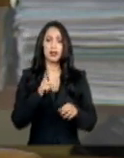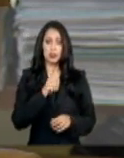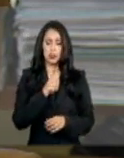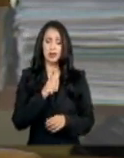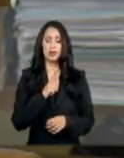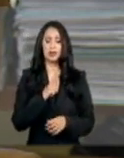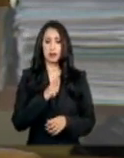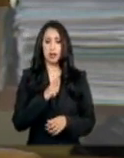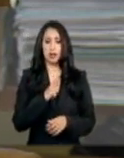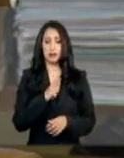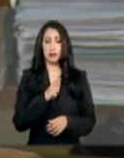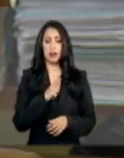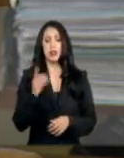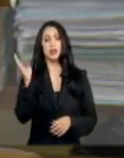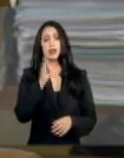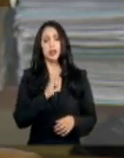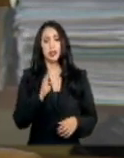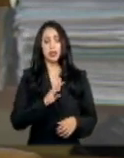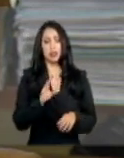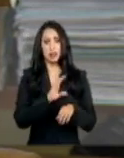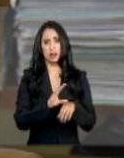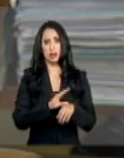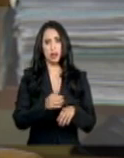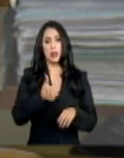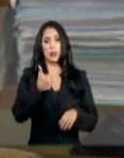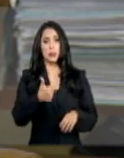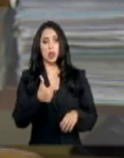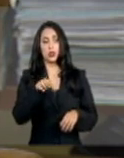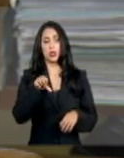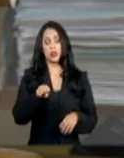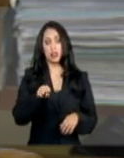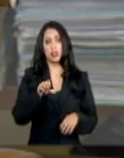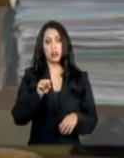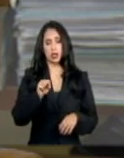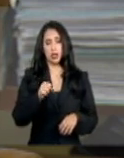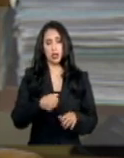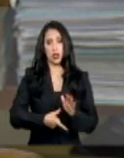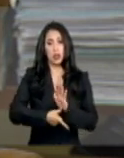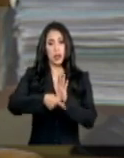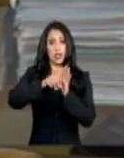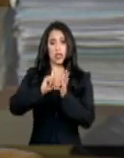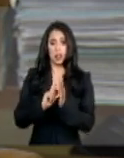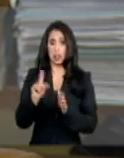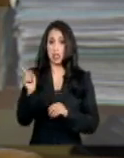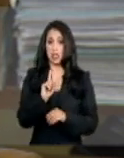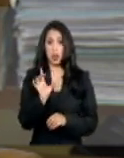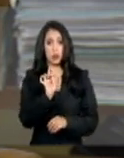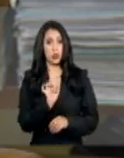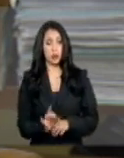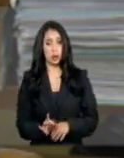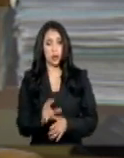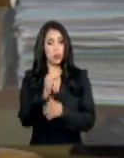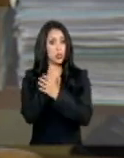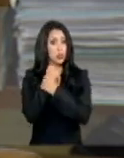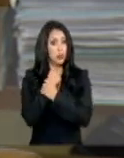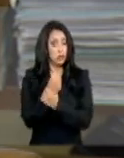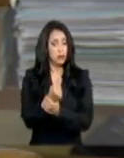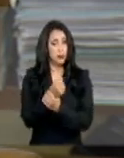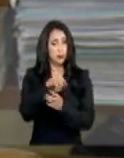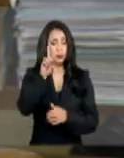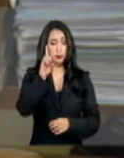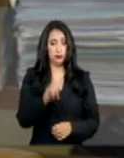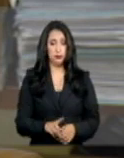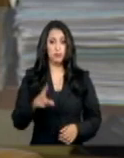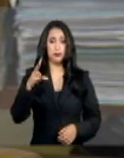condições brasileiras anteriores à de 1988 não só não asseguravam o direito à